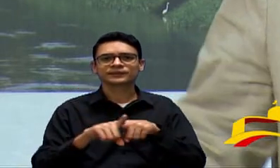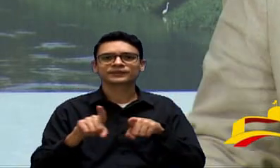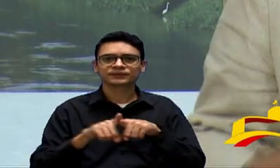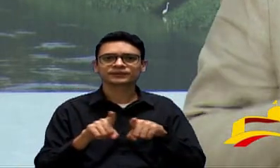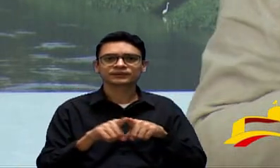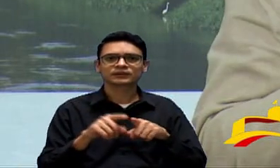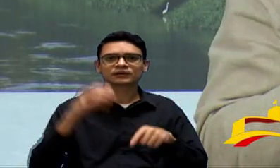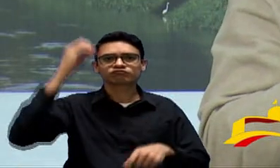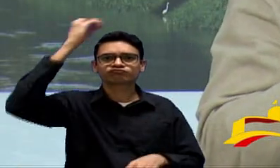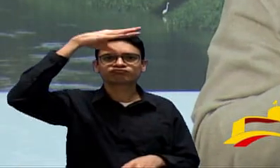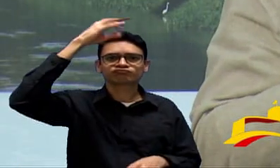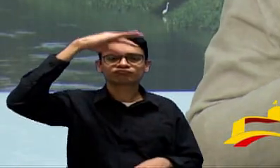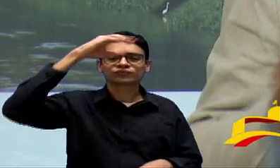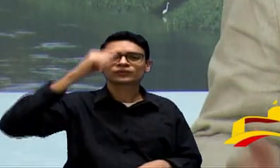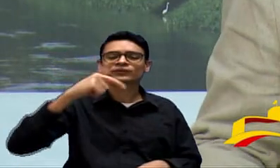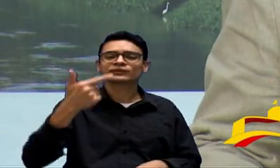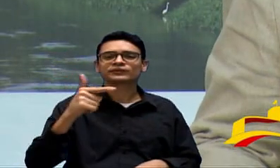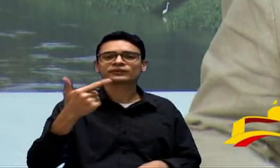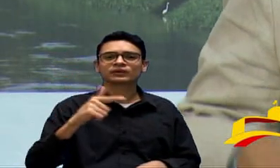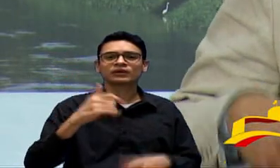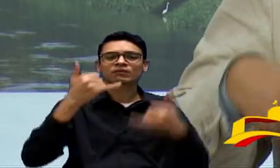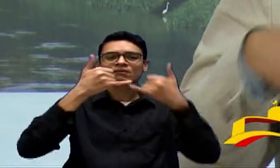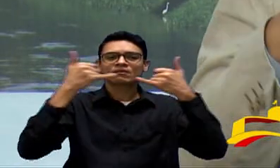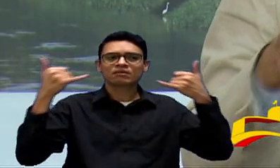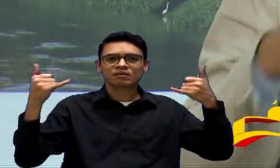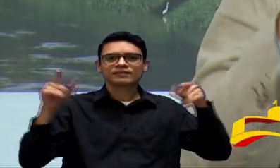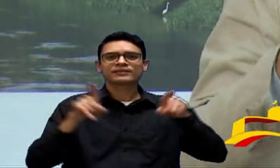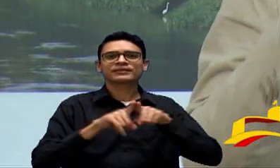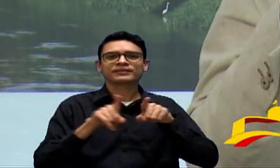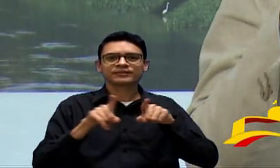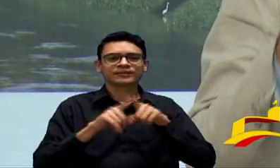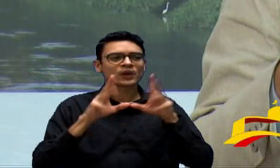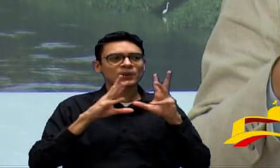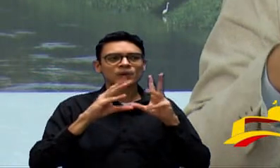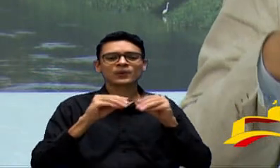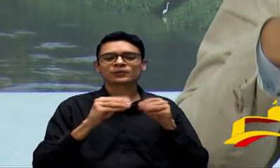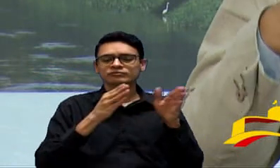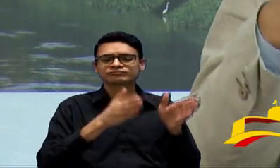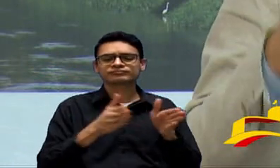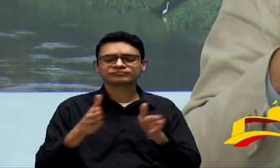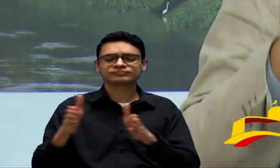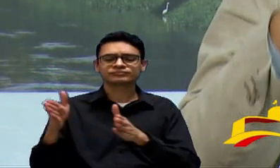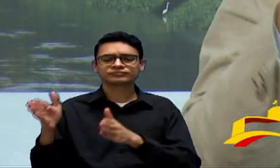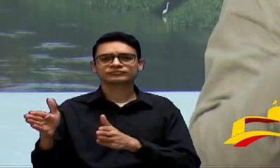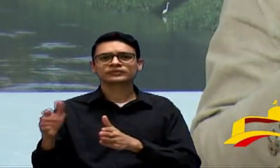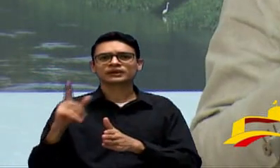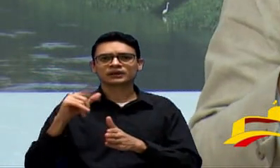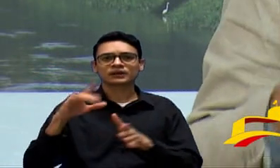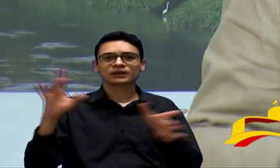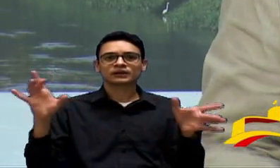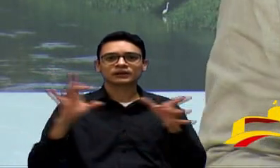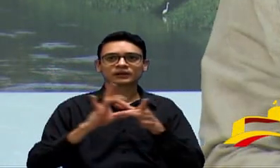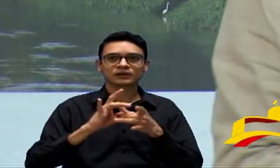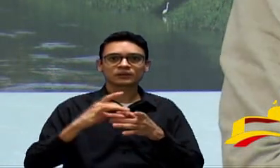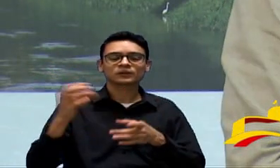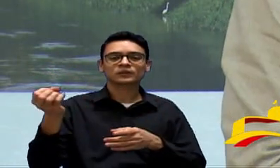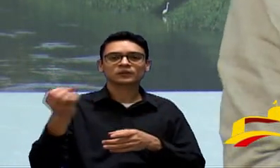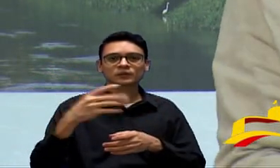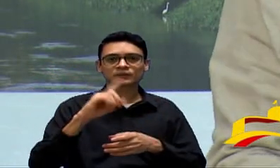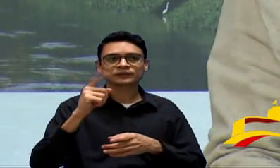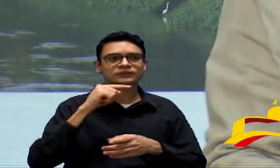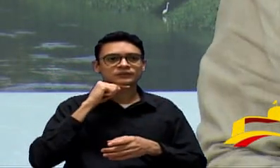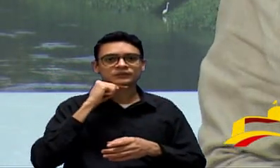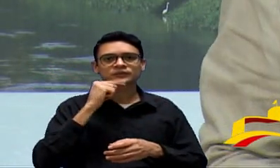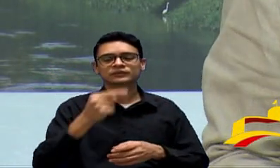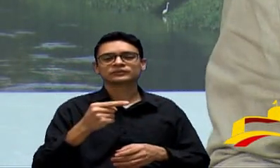iluminação é iluminação. Só, e não só isso, cabeamento, tem tudo, todo um processo que tem novas ligações que a gente não consegue